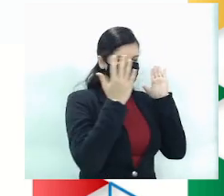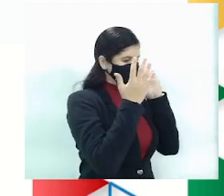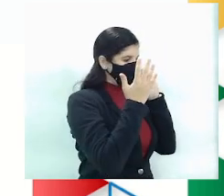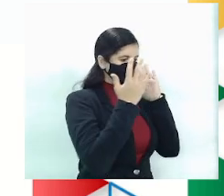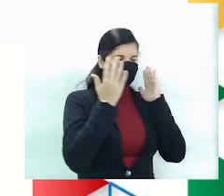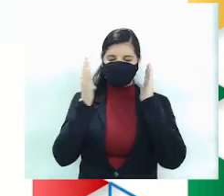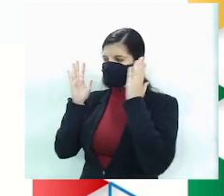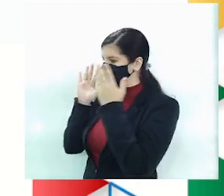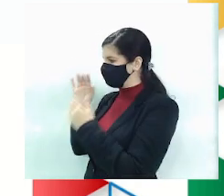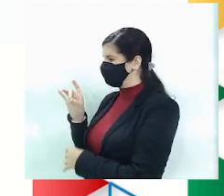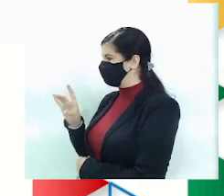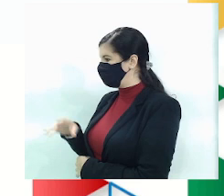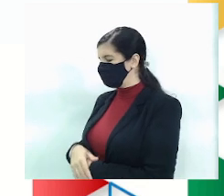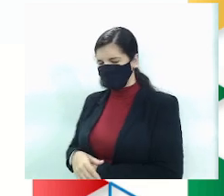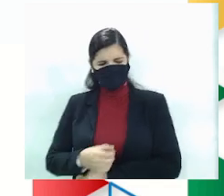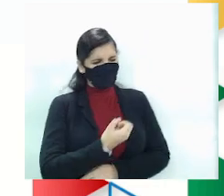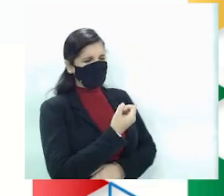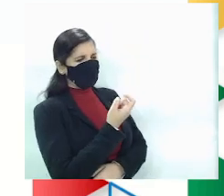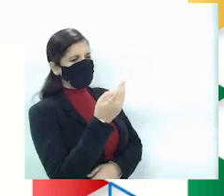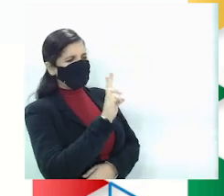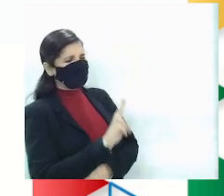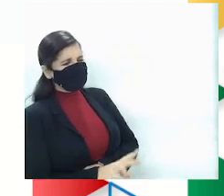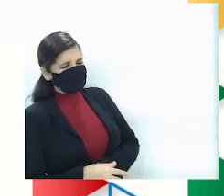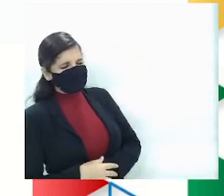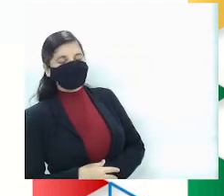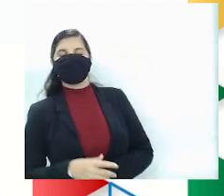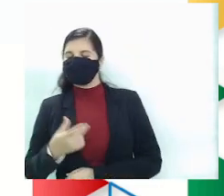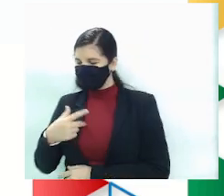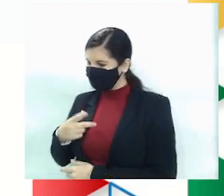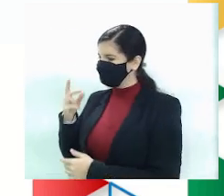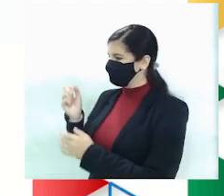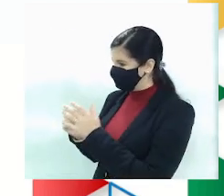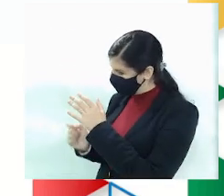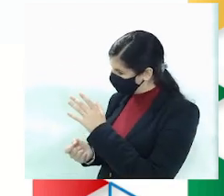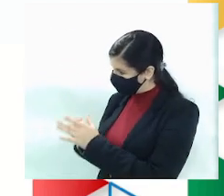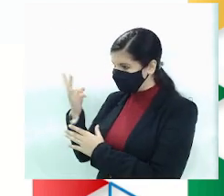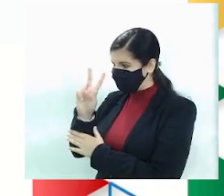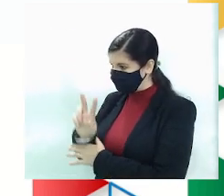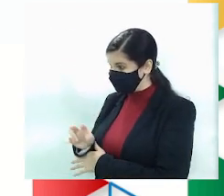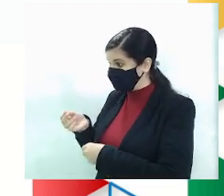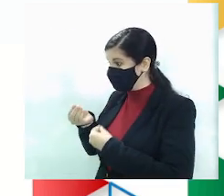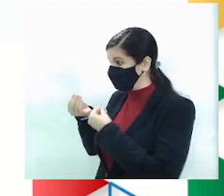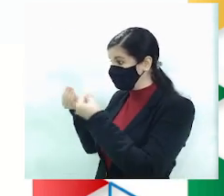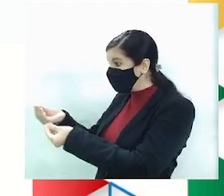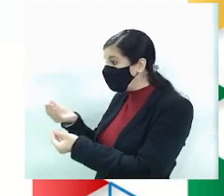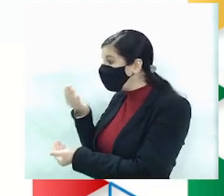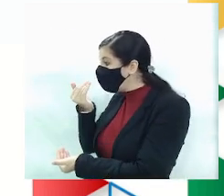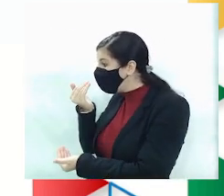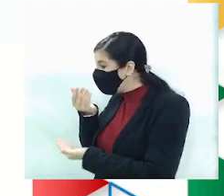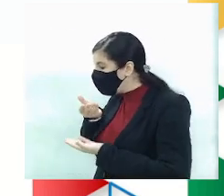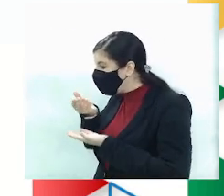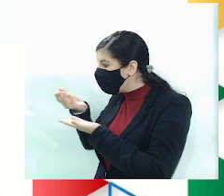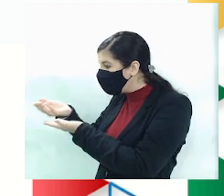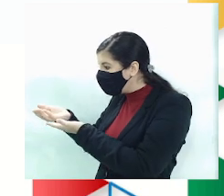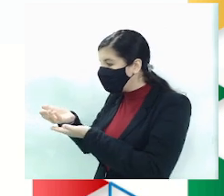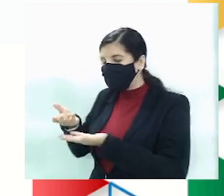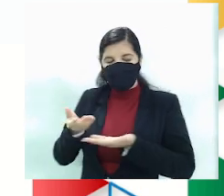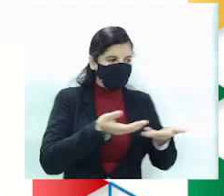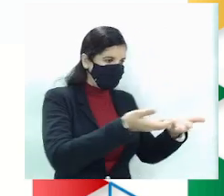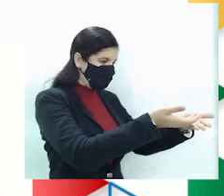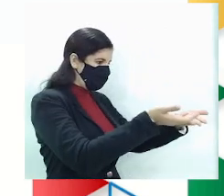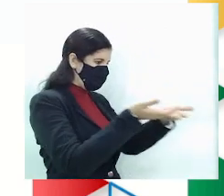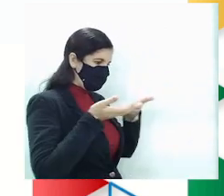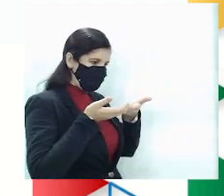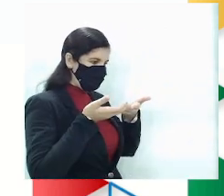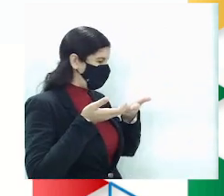esquerda. Quantas vezes, doutor? Todas as vezes que lhe oferecerem comida. Então, olha aí também outro texto que